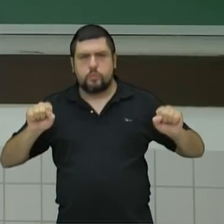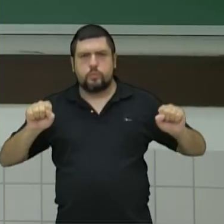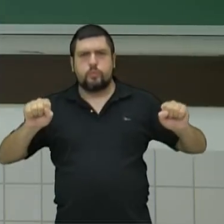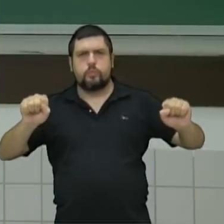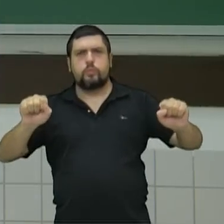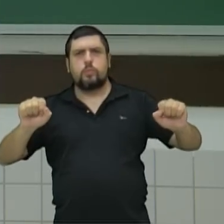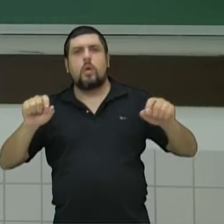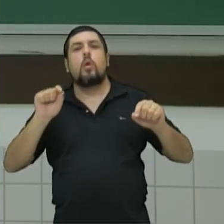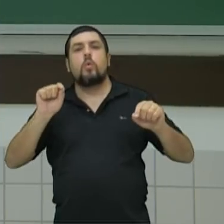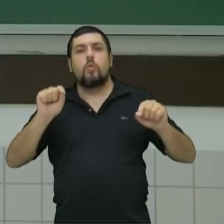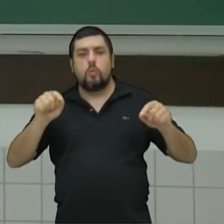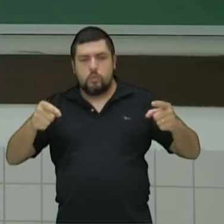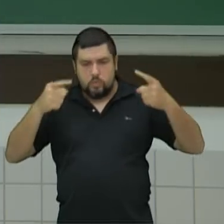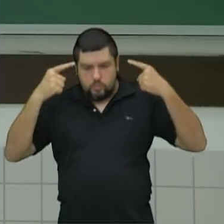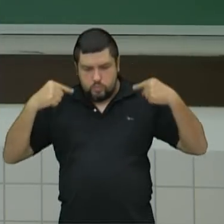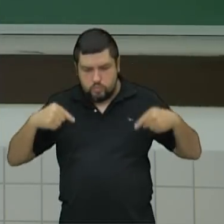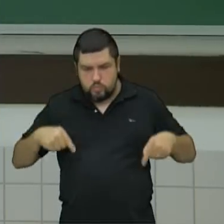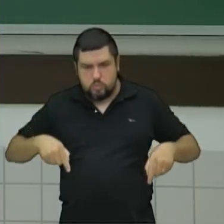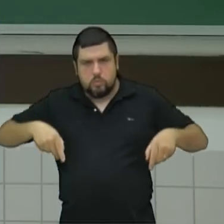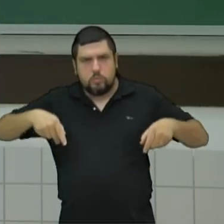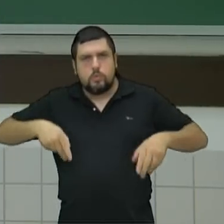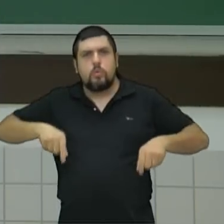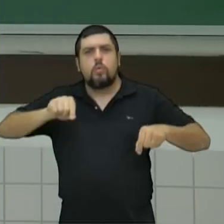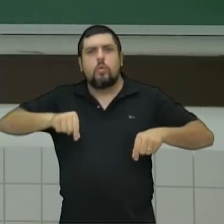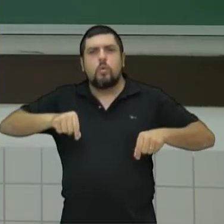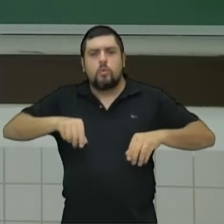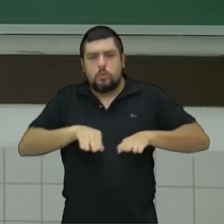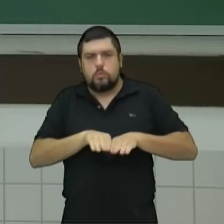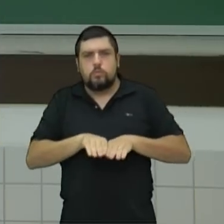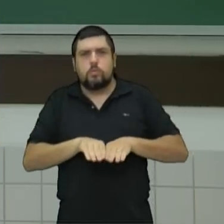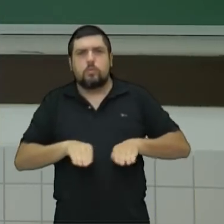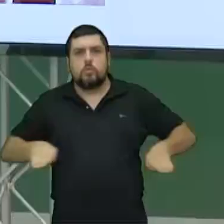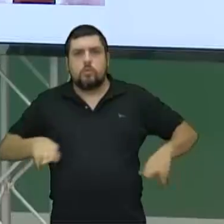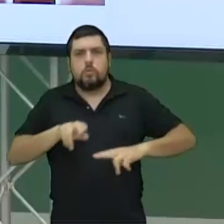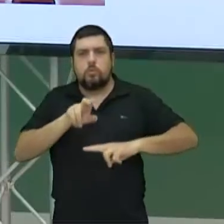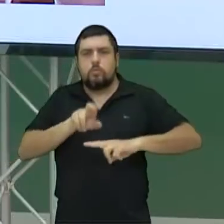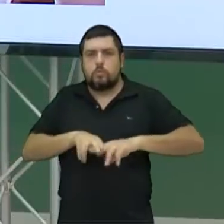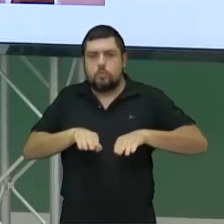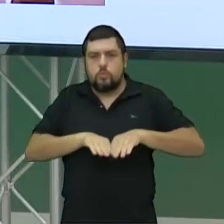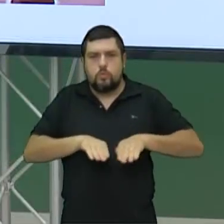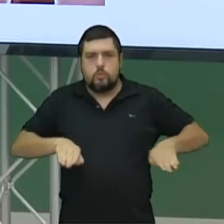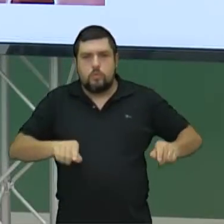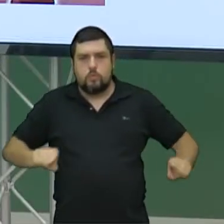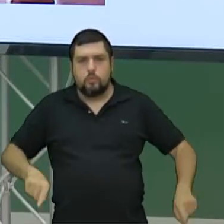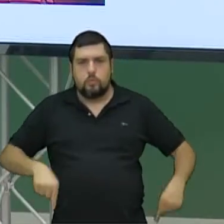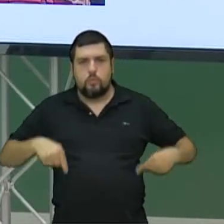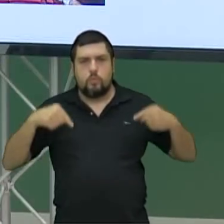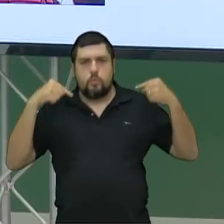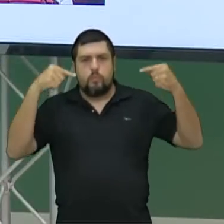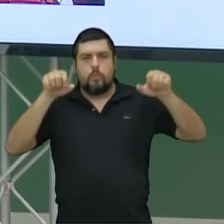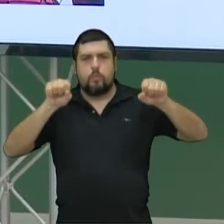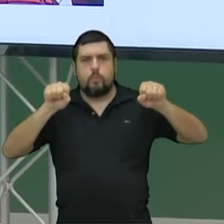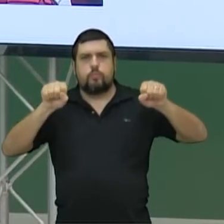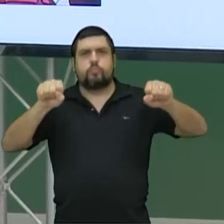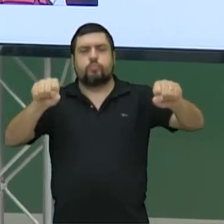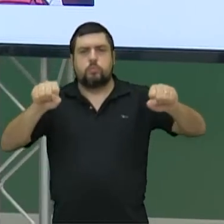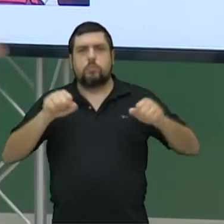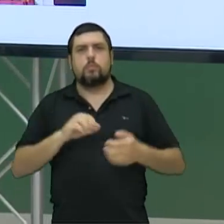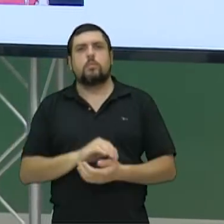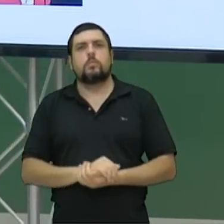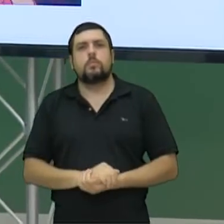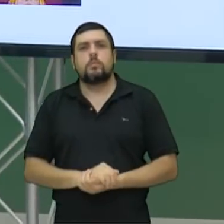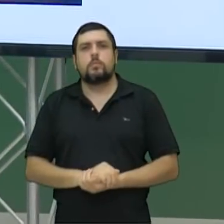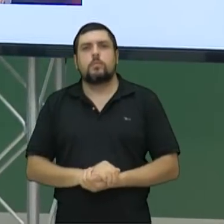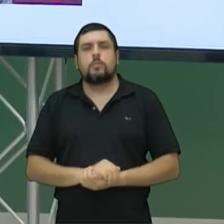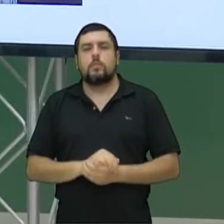superfície envolvida, que na realidade é o solo, certo? Então tem N fatores envolvidos aqui. Então quando eu falo para vocês que